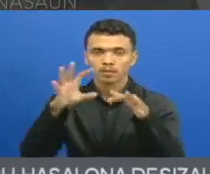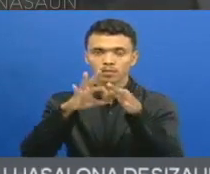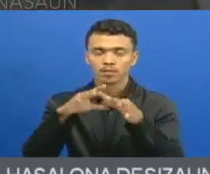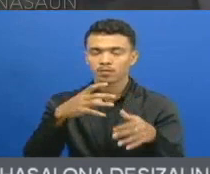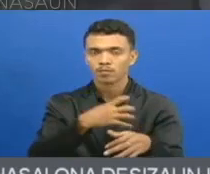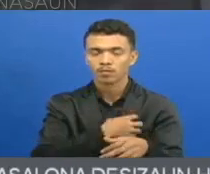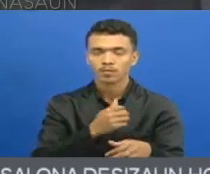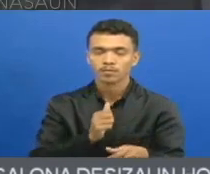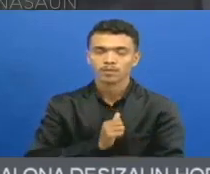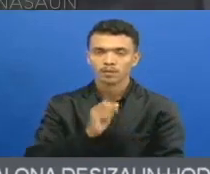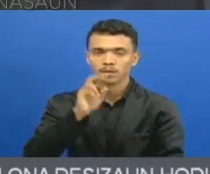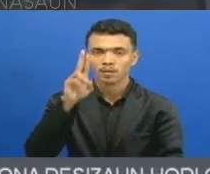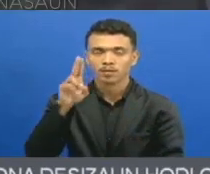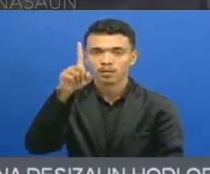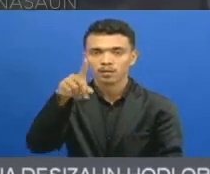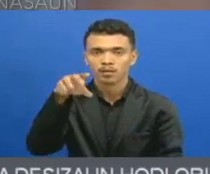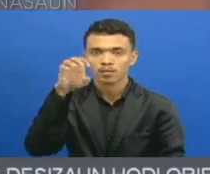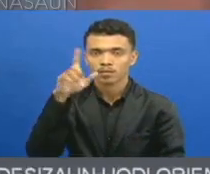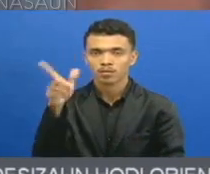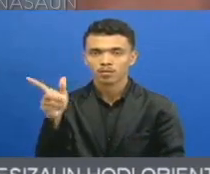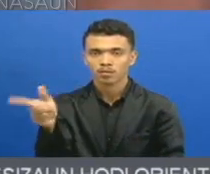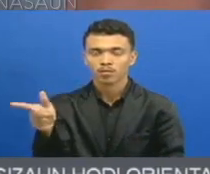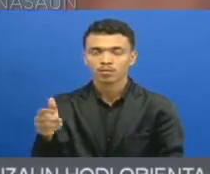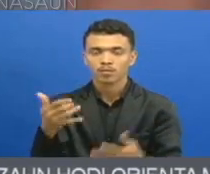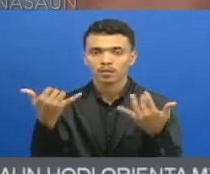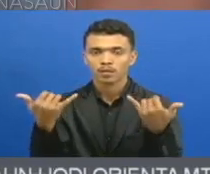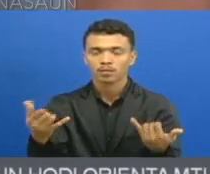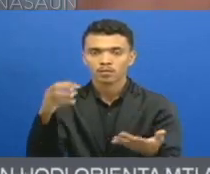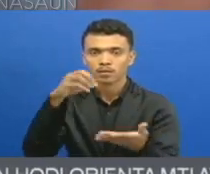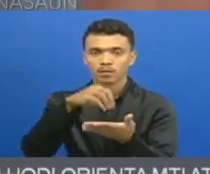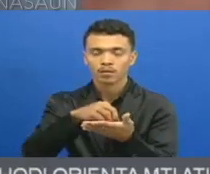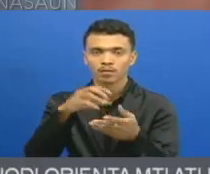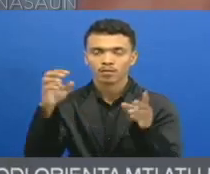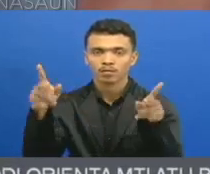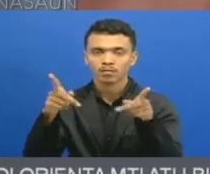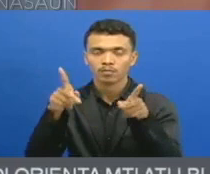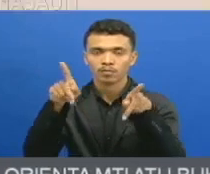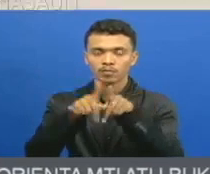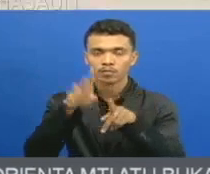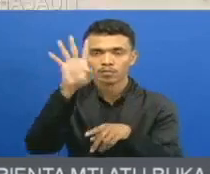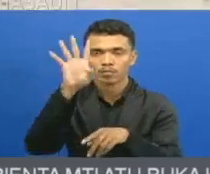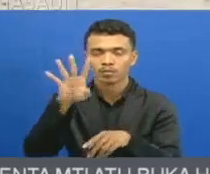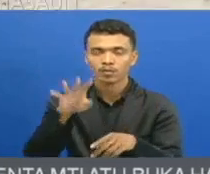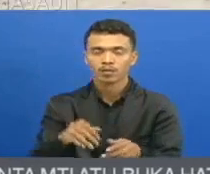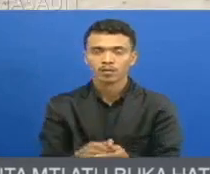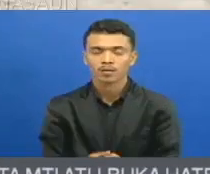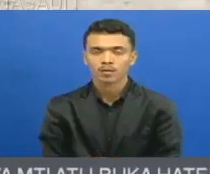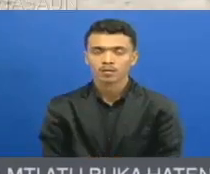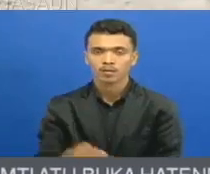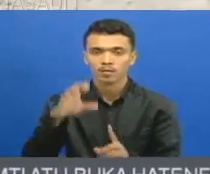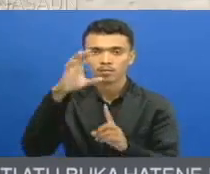PNTL Município Aileu, atos Ida Ronaldo Resin, Nebedadaune colocado Iha Esquadra HAT, inclui formada reserva Iha